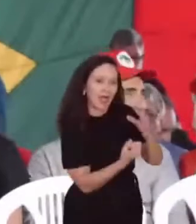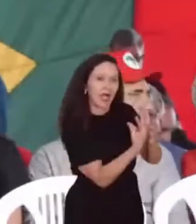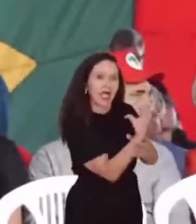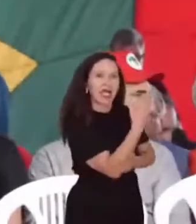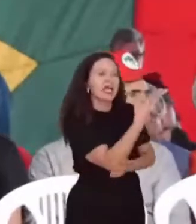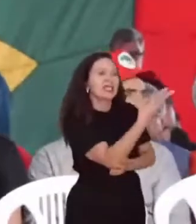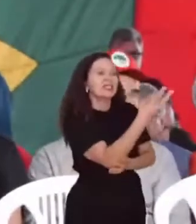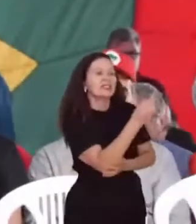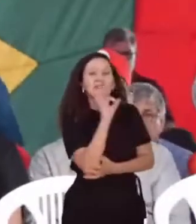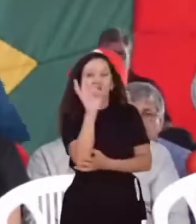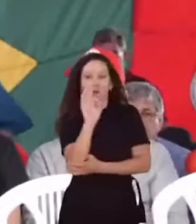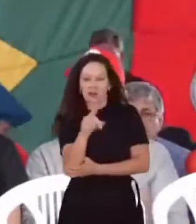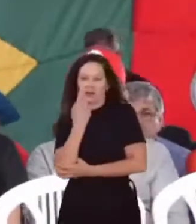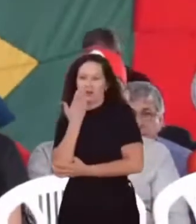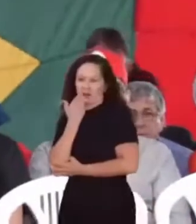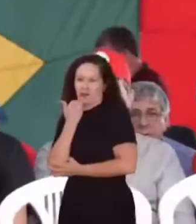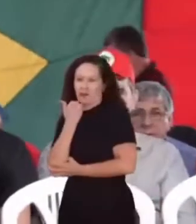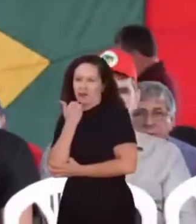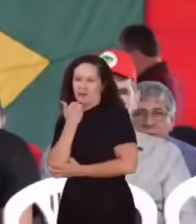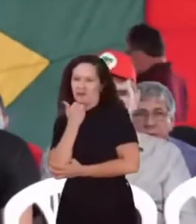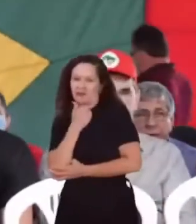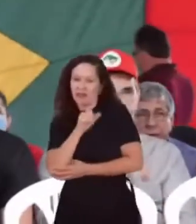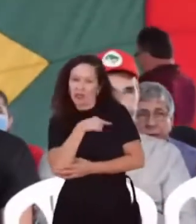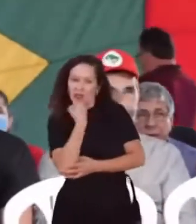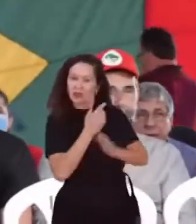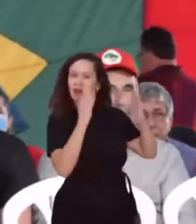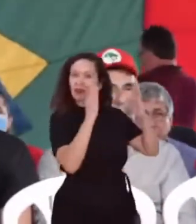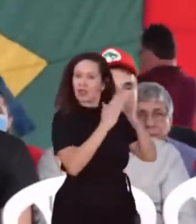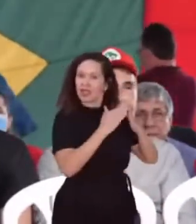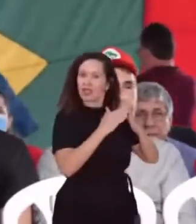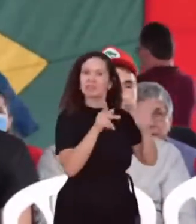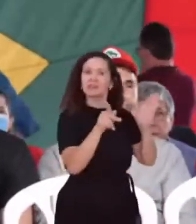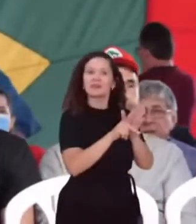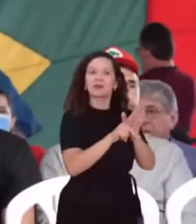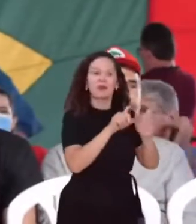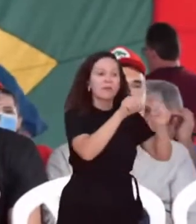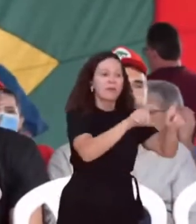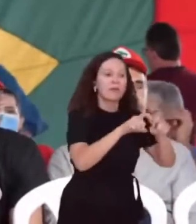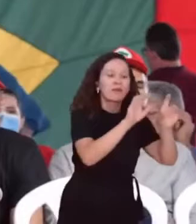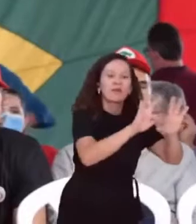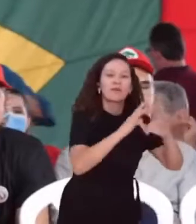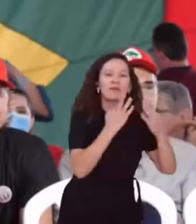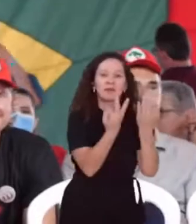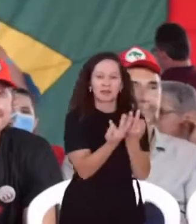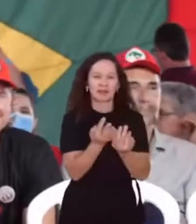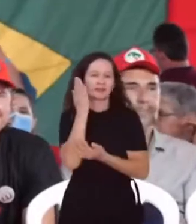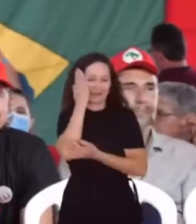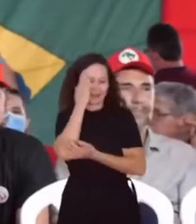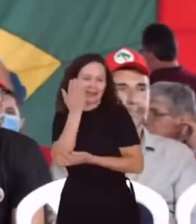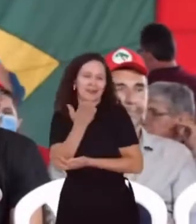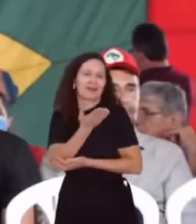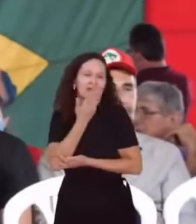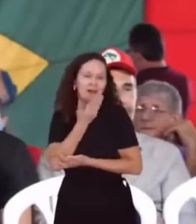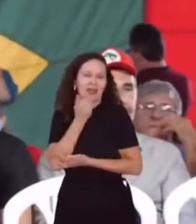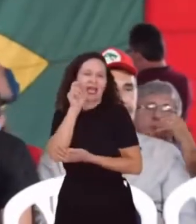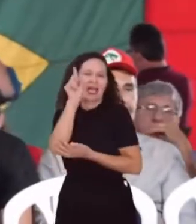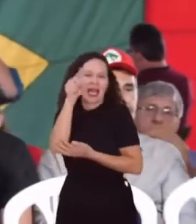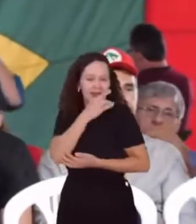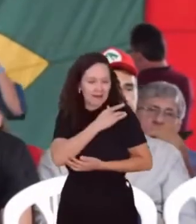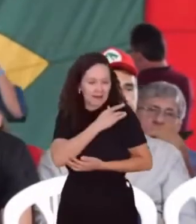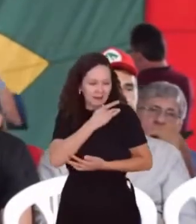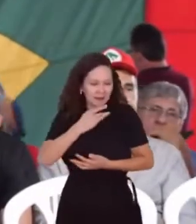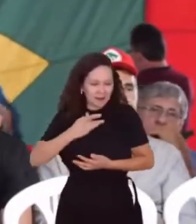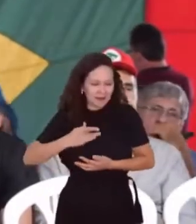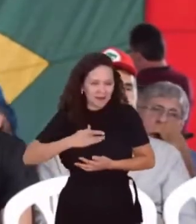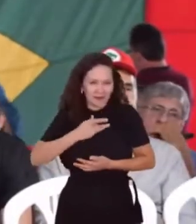70% daquilo que chega no nosso prato vem da agricultura familiar. E a gente sabe que essa comida é saudável. O MST hoje